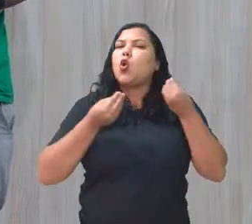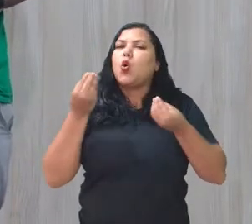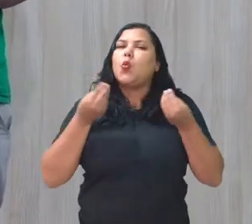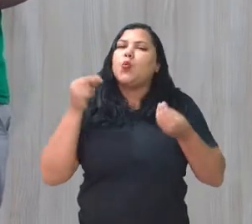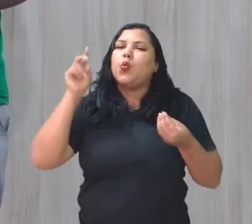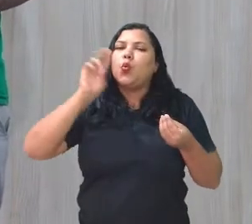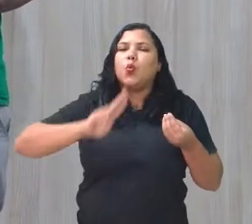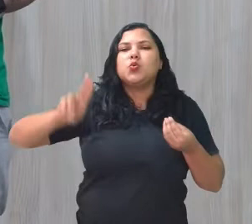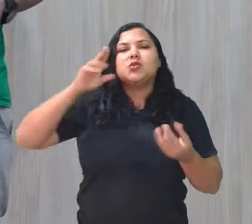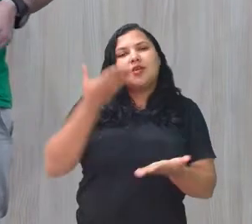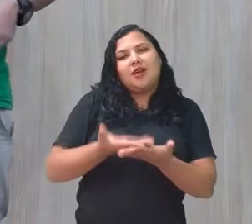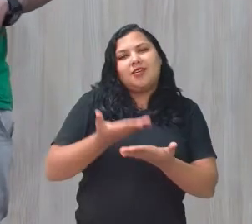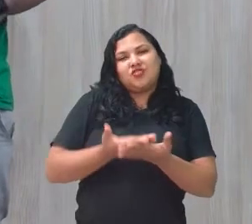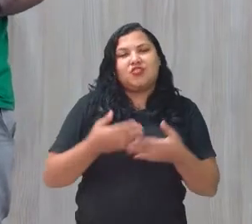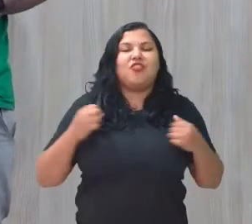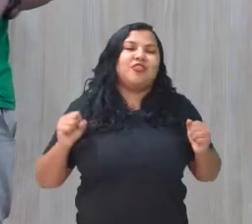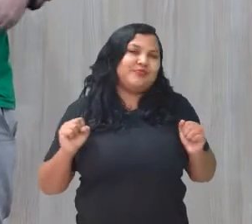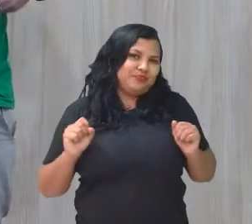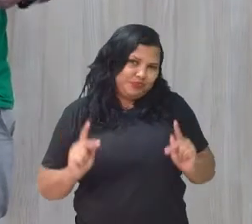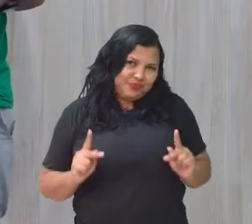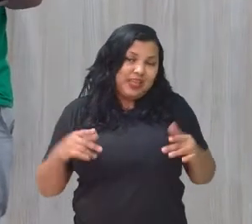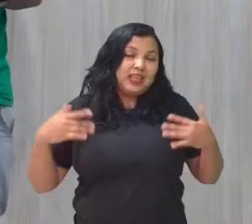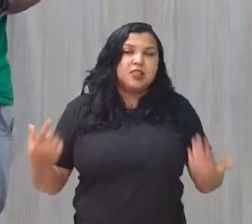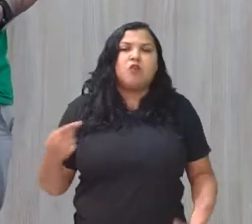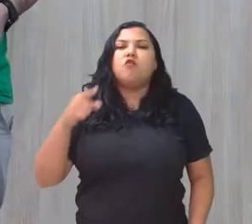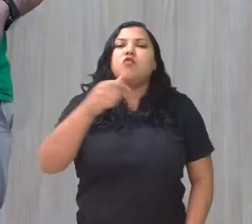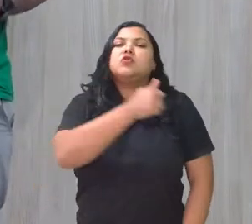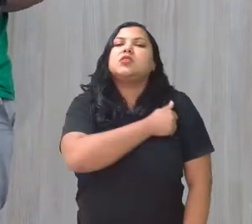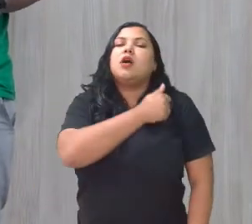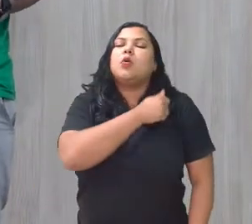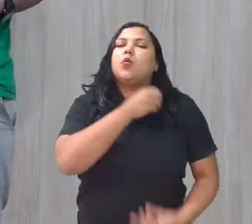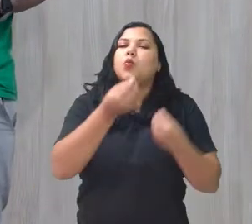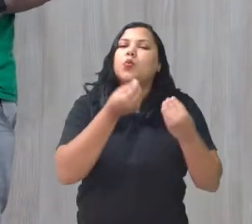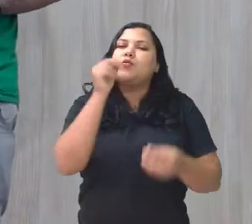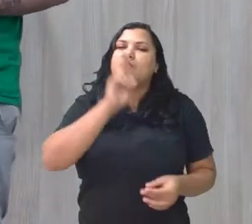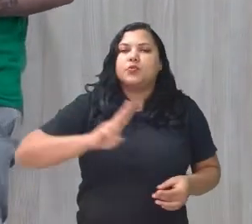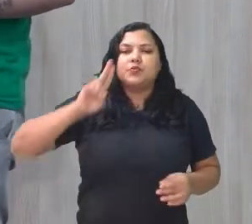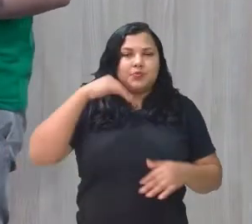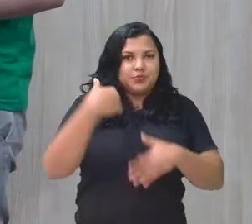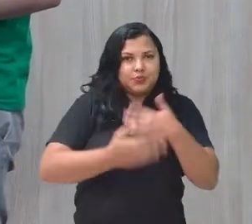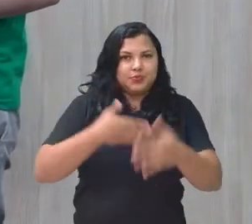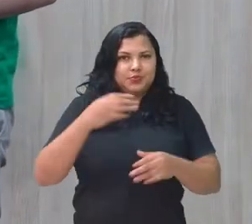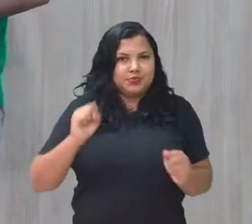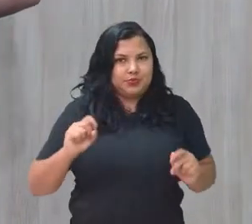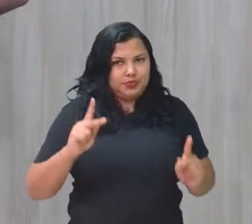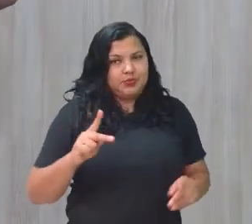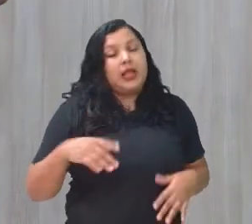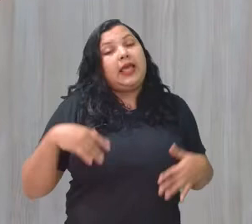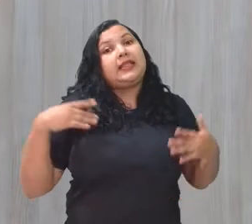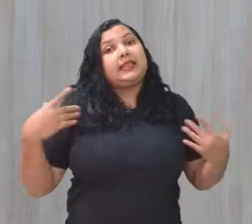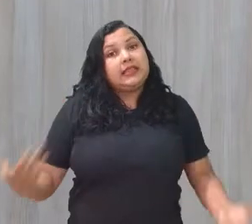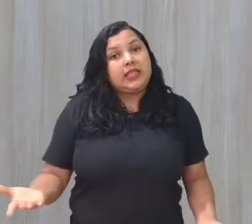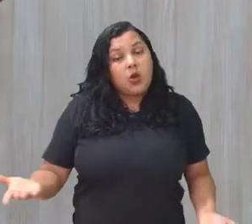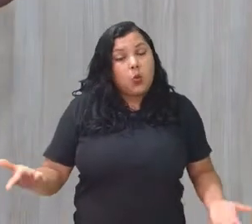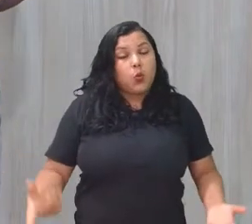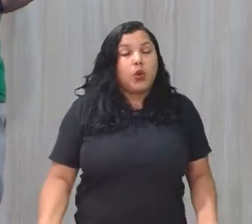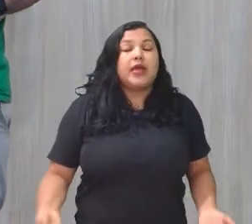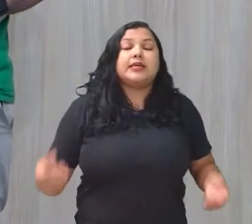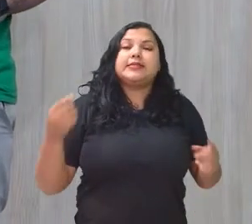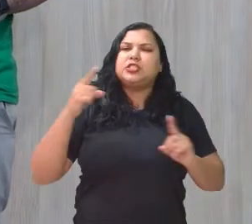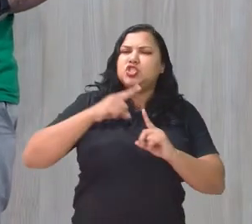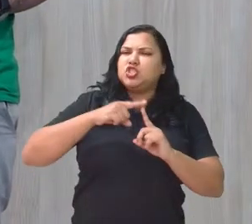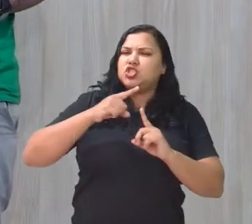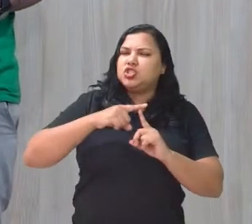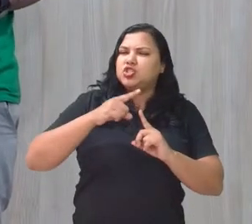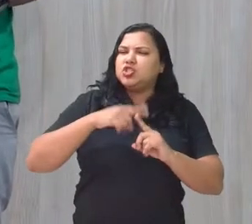usa na aula, né? Ou seja, você como estudante, como é que você vai utilizar aquilo dali, tá bom? Então esse método aí, ele